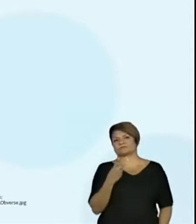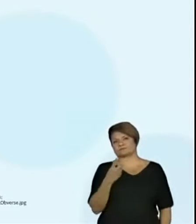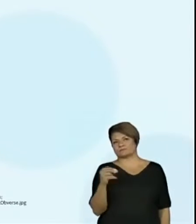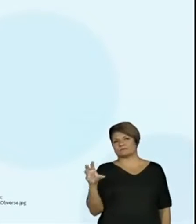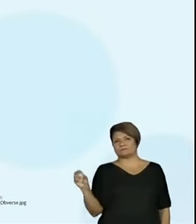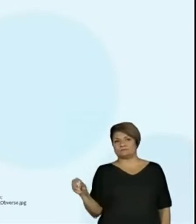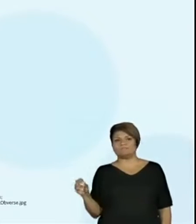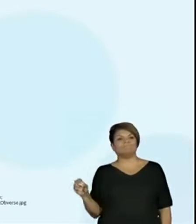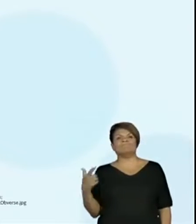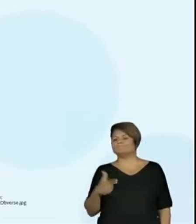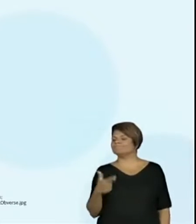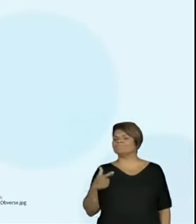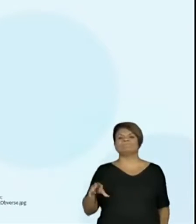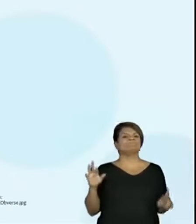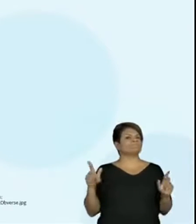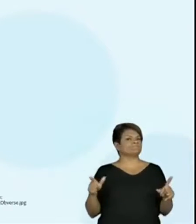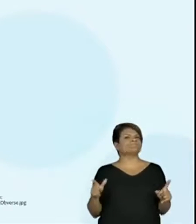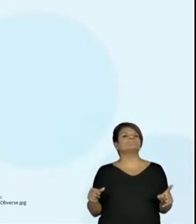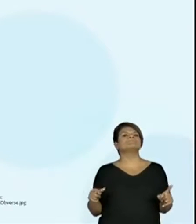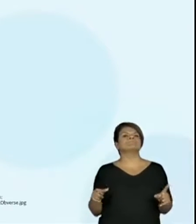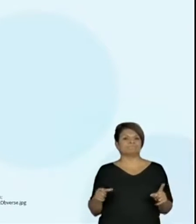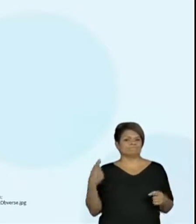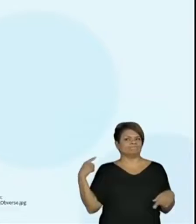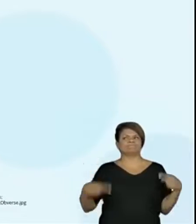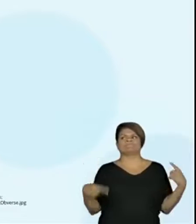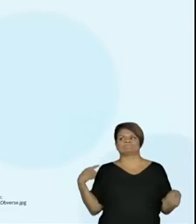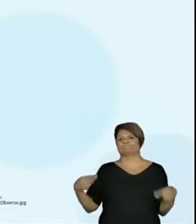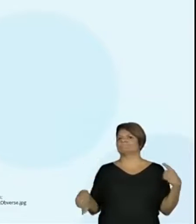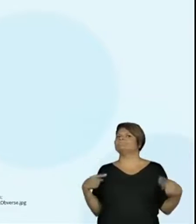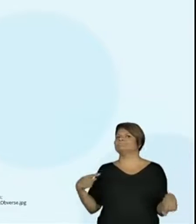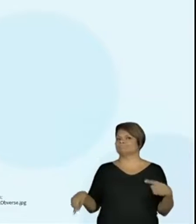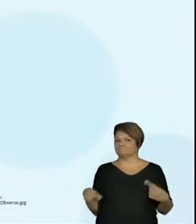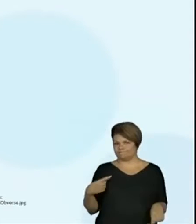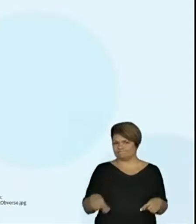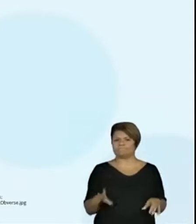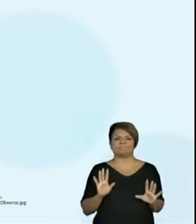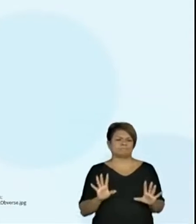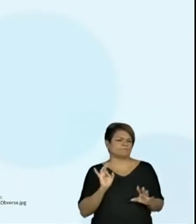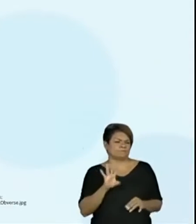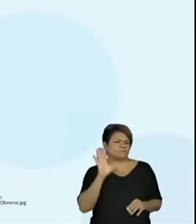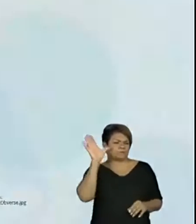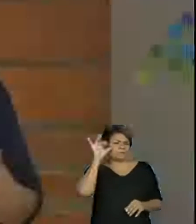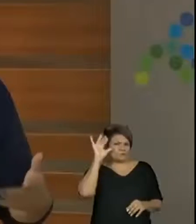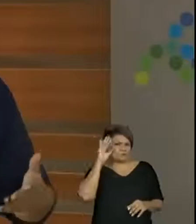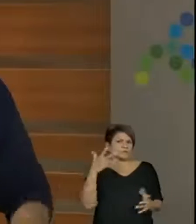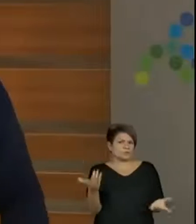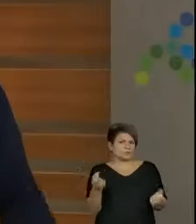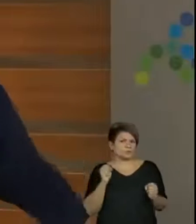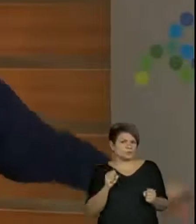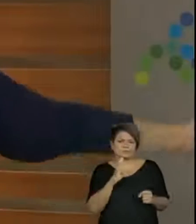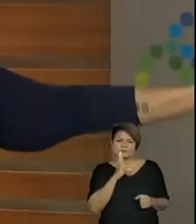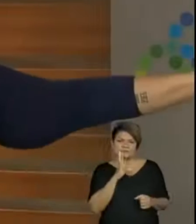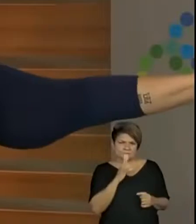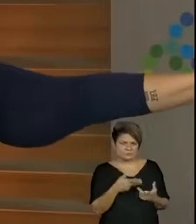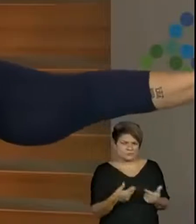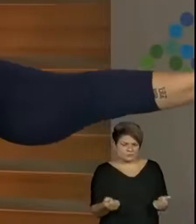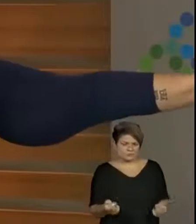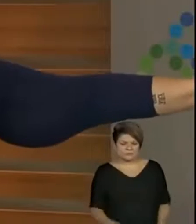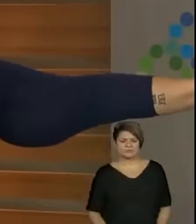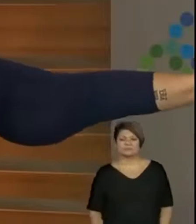essa diferenciação. Foi uma grande polêmica. Mas é só uma curiosidade, porque aula de matemática a gente pode conhecer dessa forma